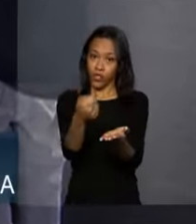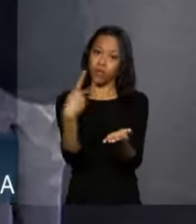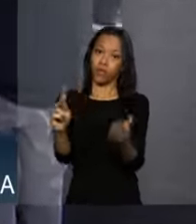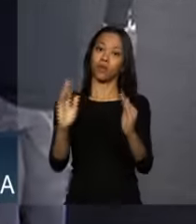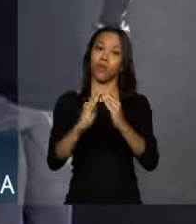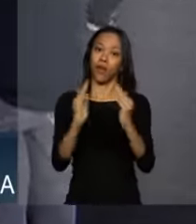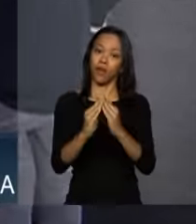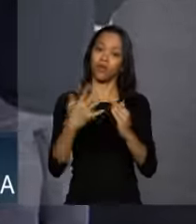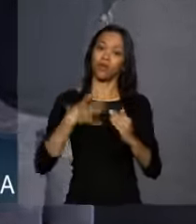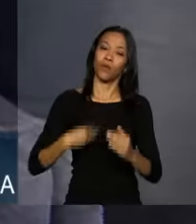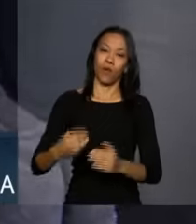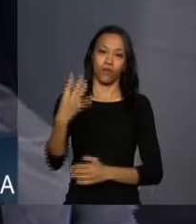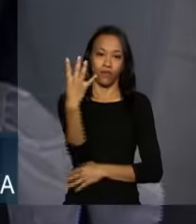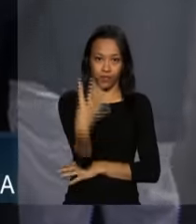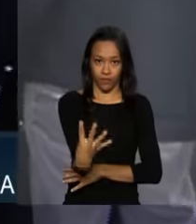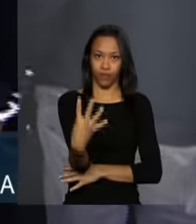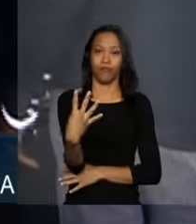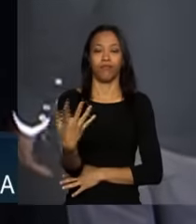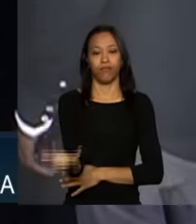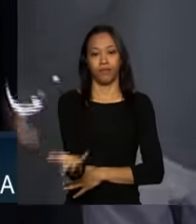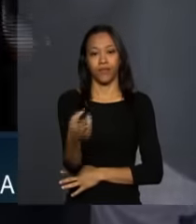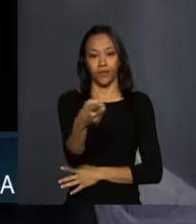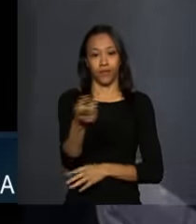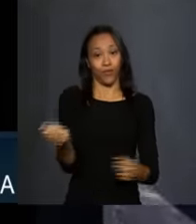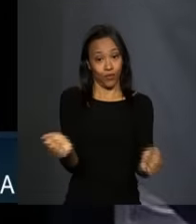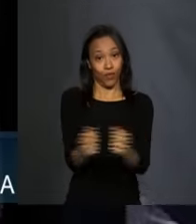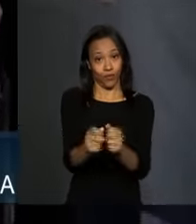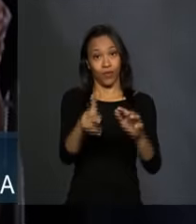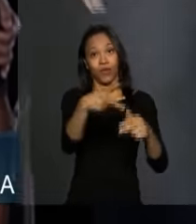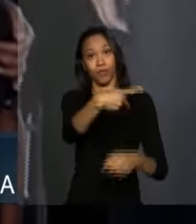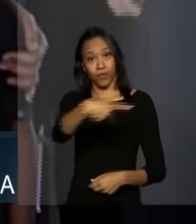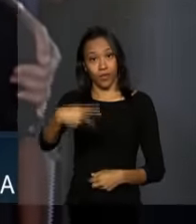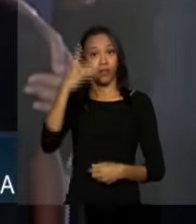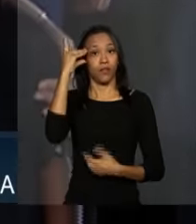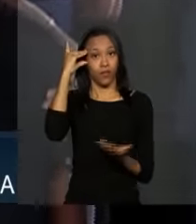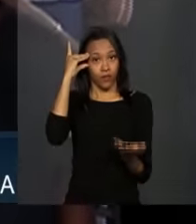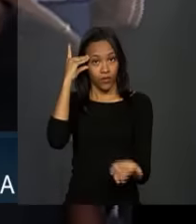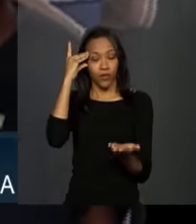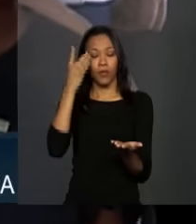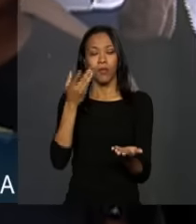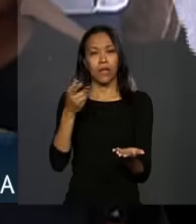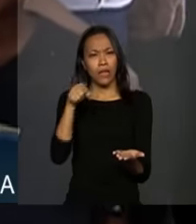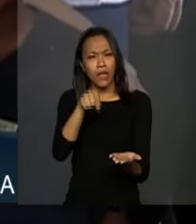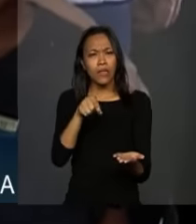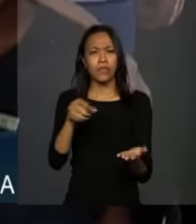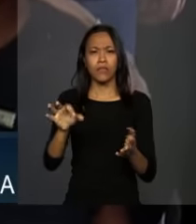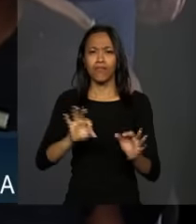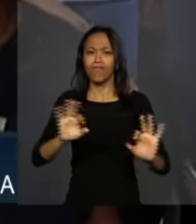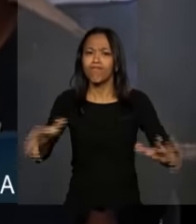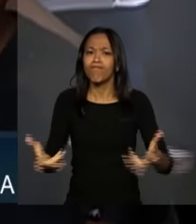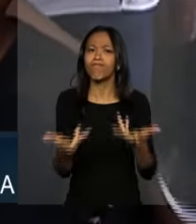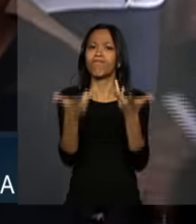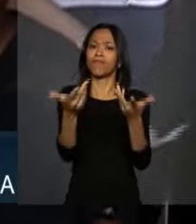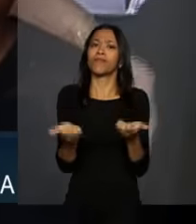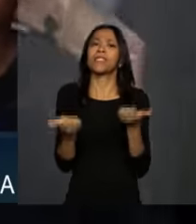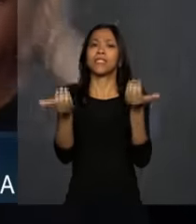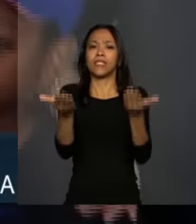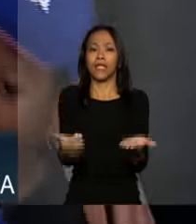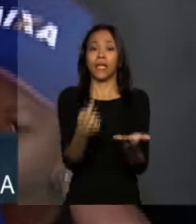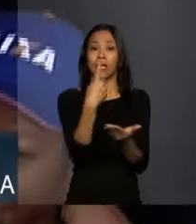os 4 filhos. Estão, inclusive, com a presidenta Dilma Rousseff. Nesta cerimônia, vão ser entregues